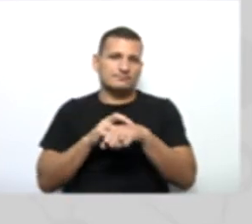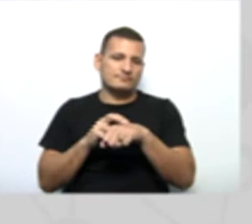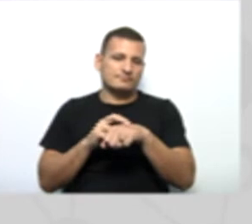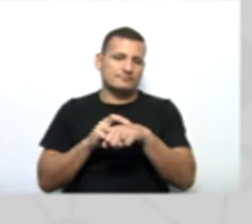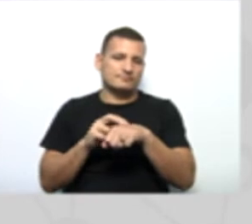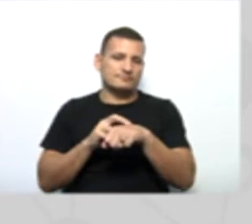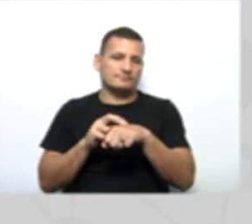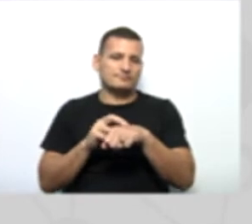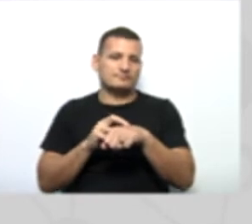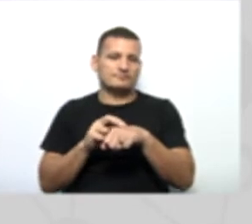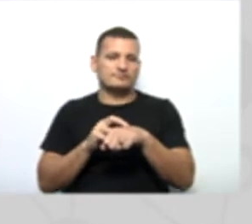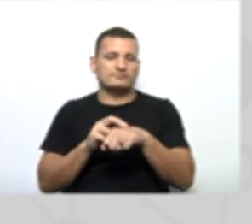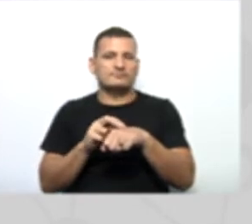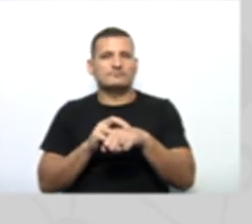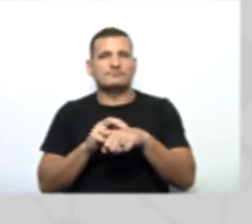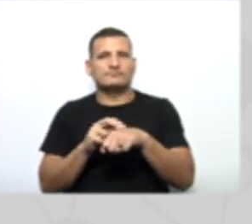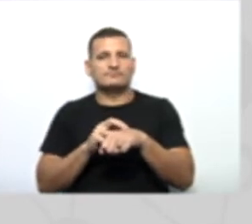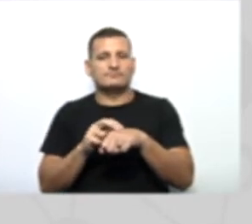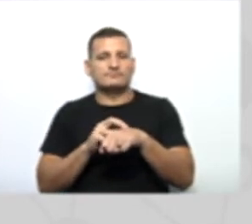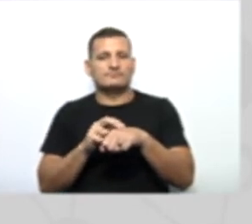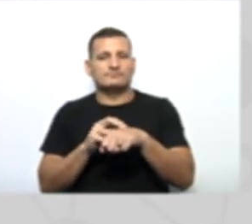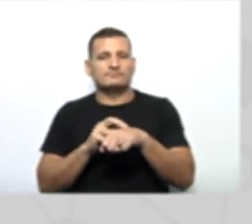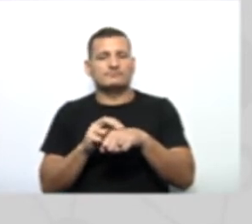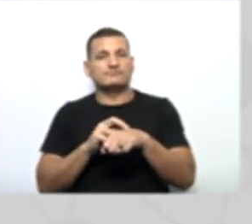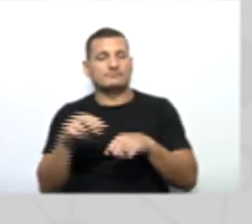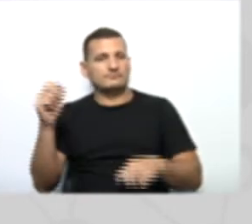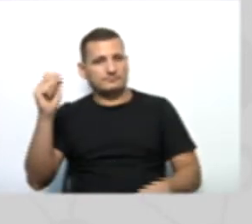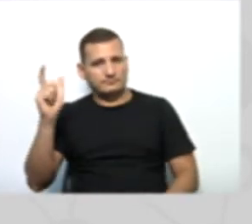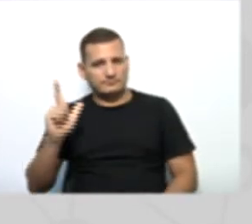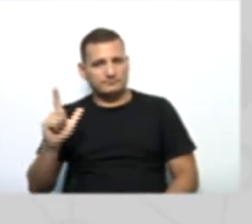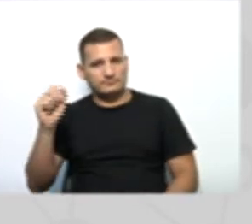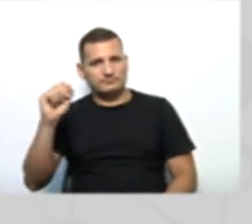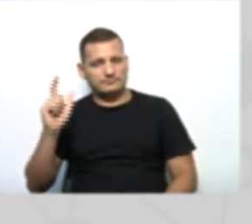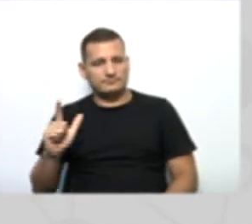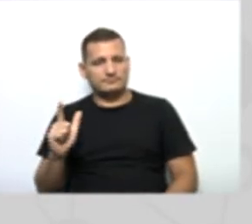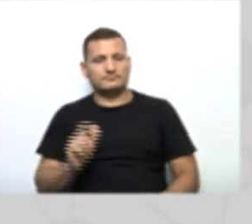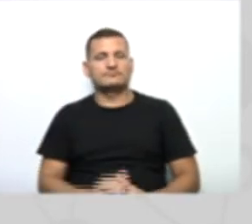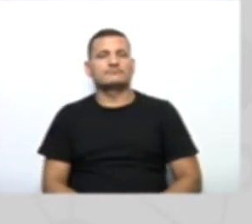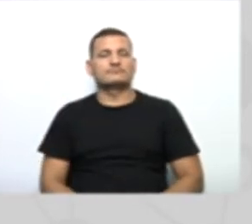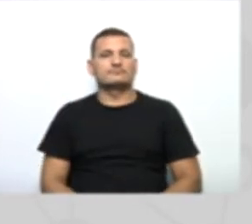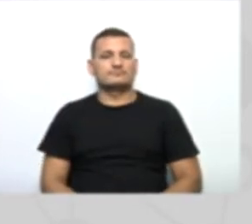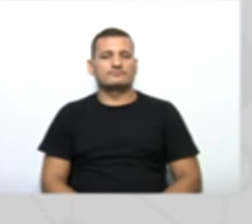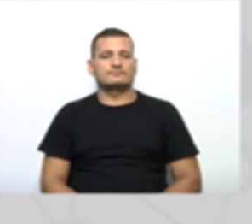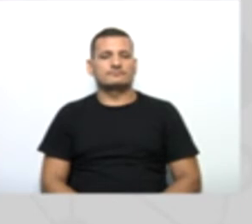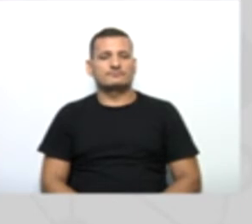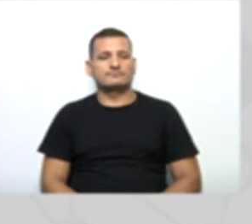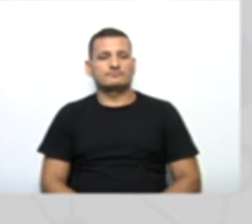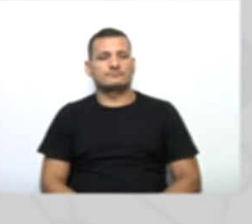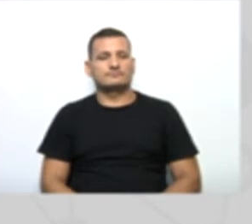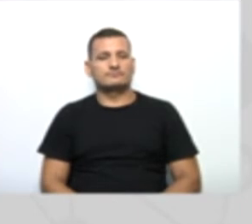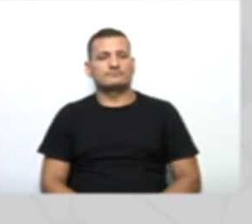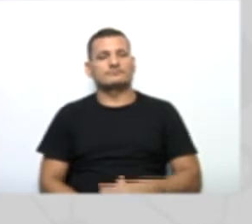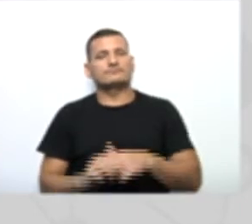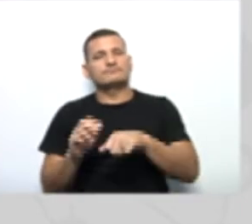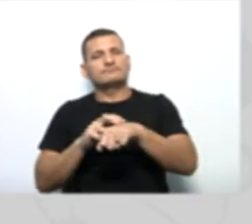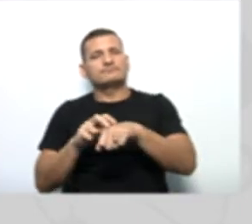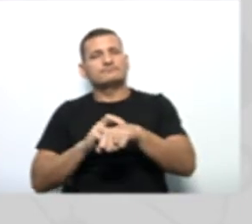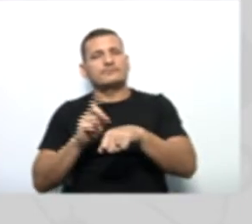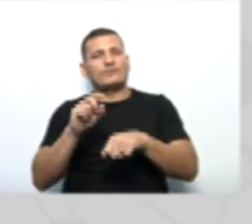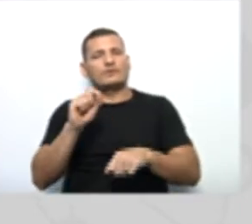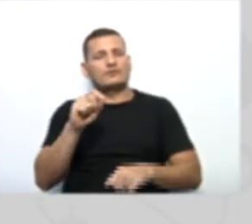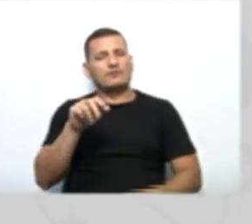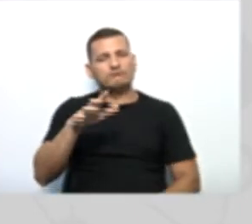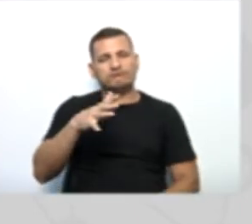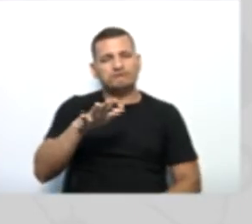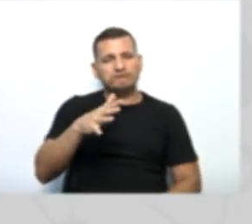risco verde. Risco azul eu vou fazer aqui do lado, olha só. Risco azul tá aqui, tá certo, beleza. Pronto, risco verde, o que é o risco verde? É médio, é um tamanho